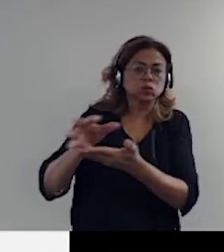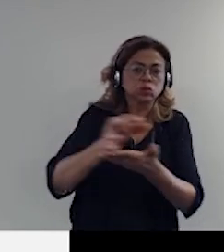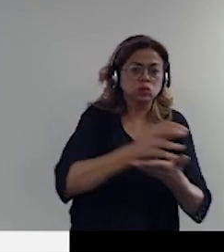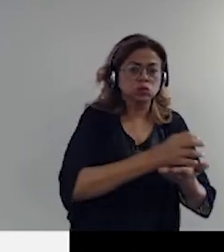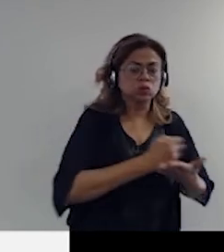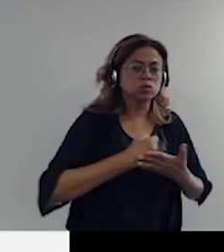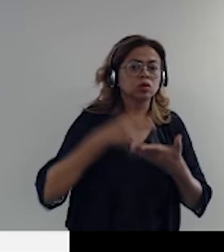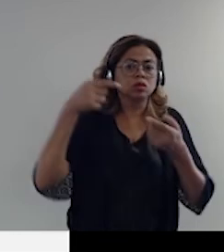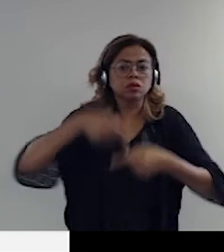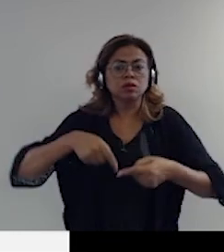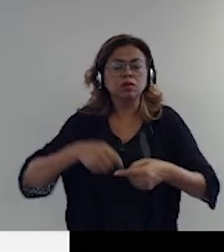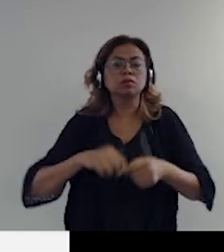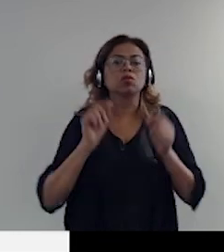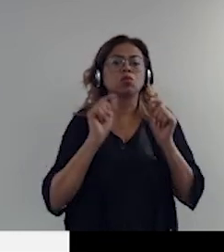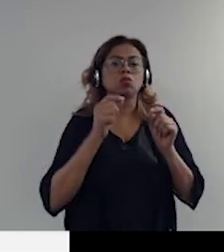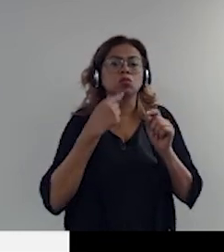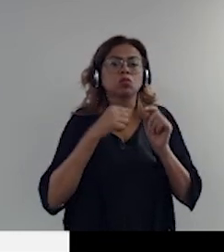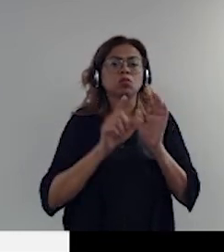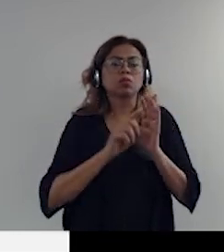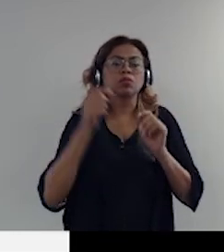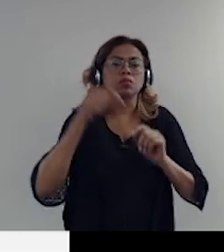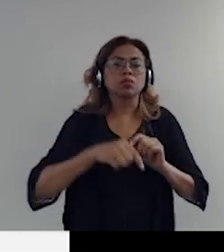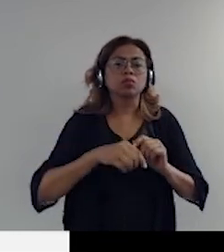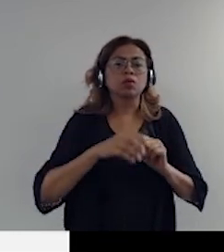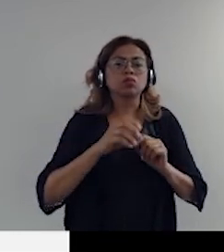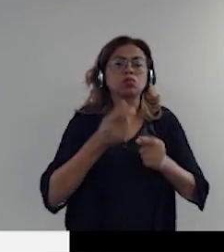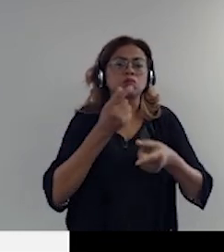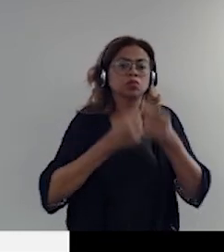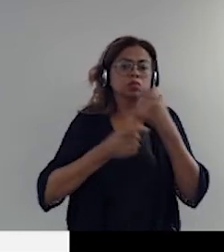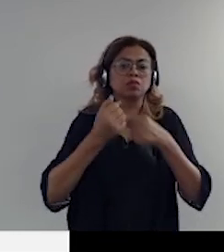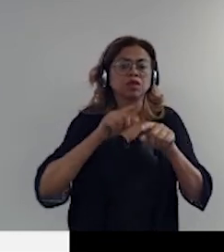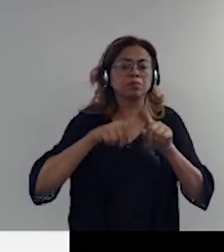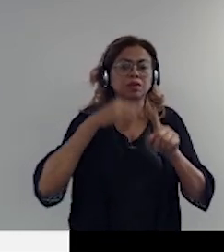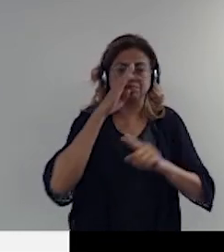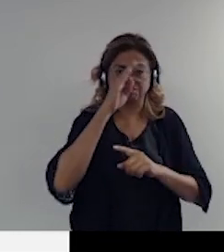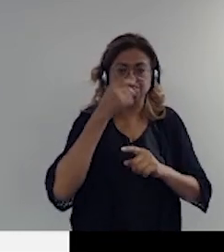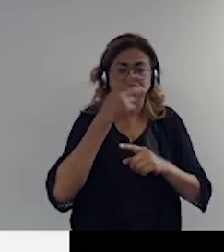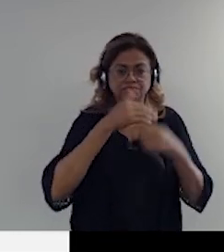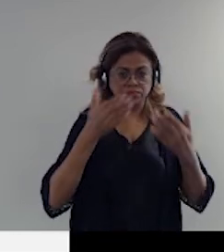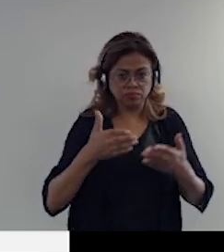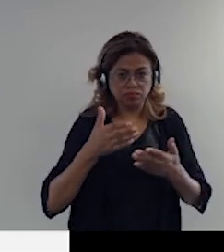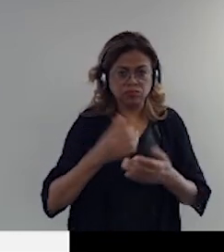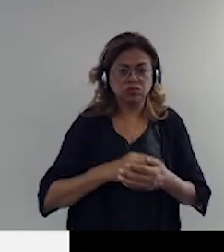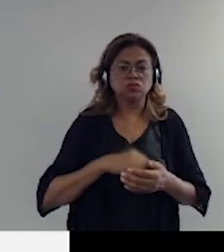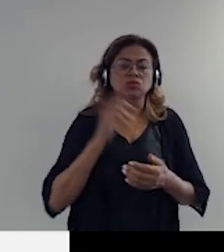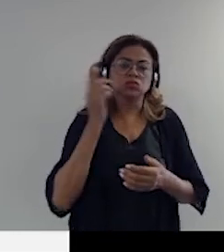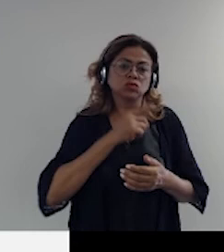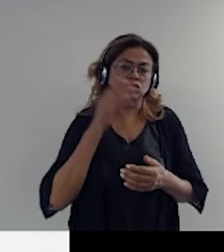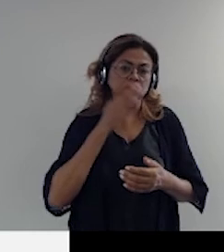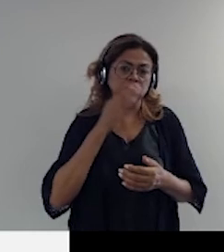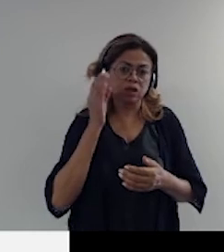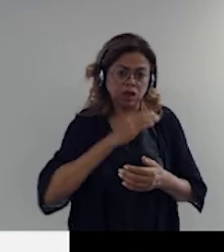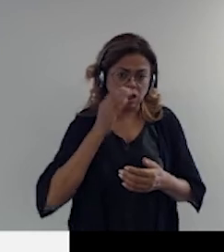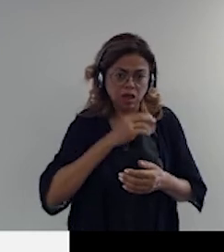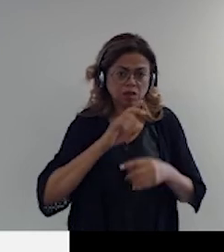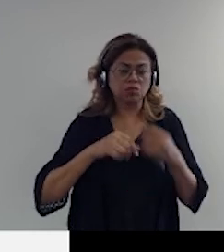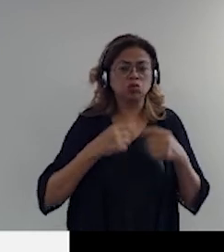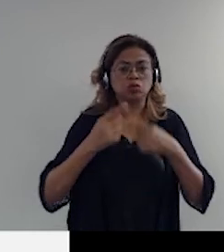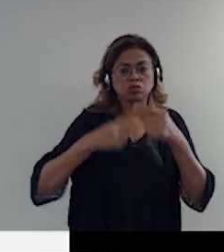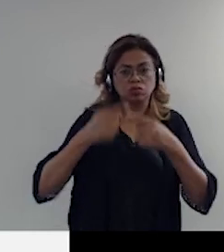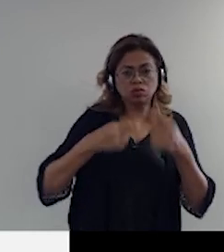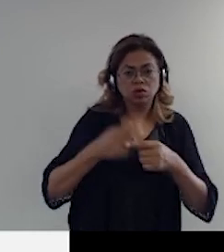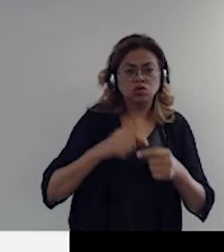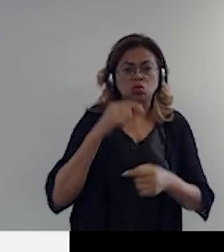principalmente desse mecanismo, algumas ofertas 400 aconteceram, mas principalmente por meio desse mecanismo hábil, durante o